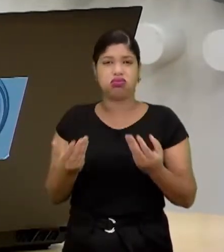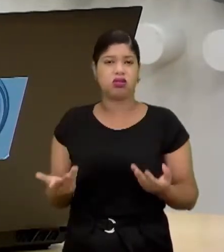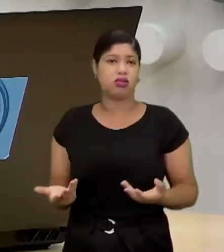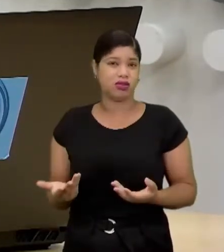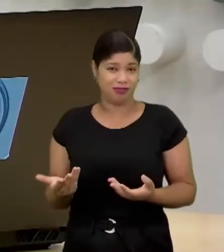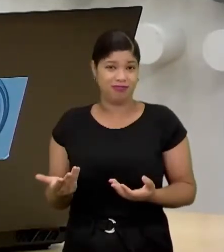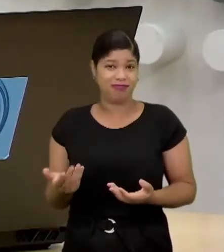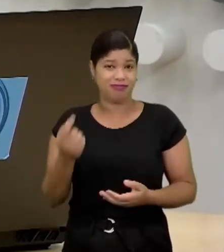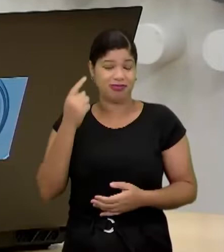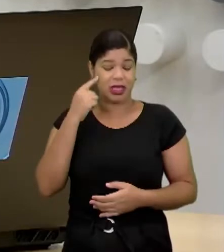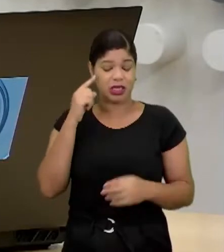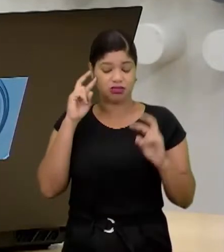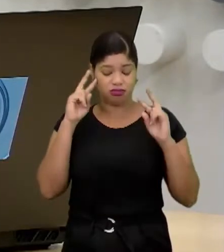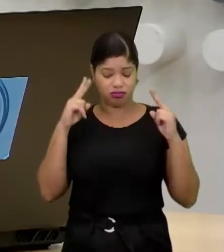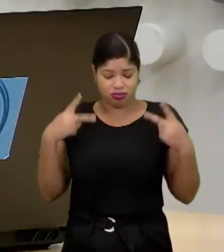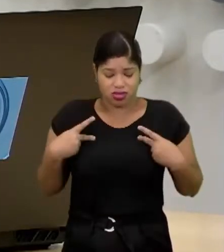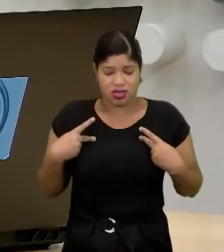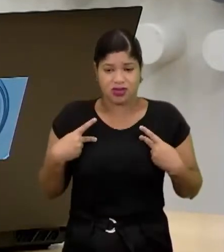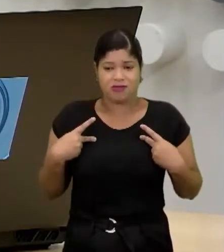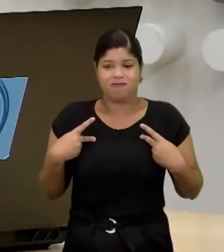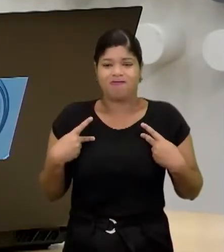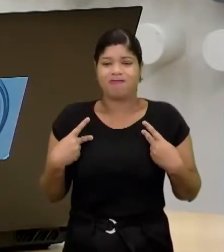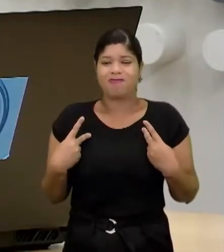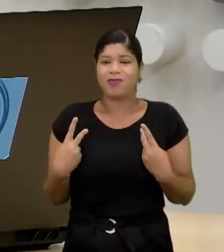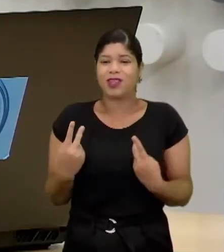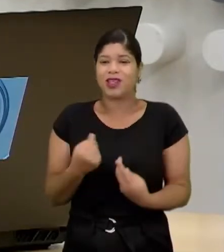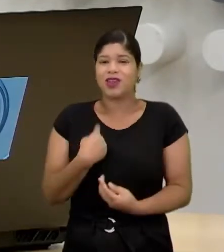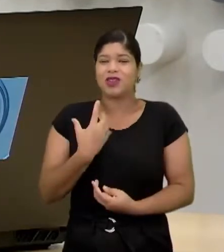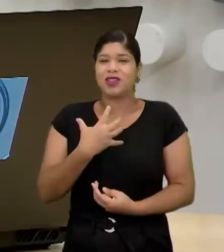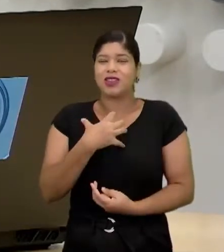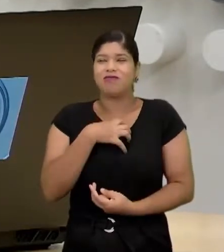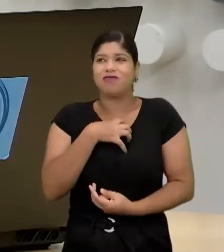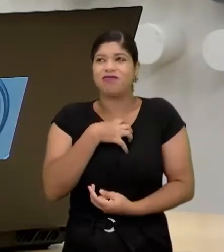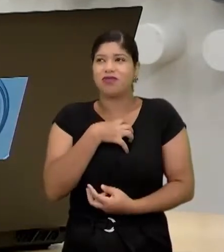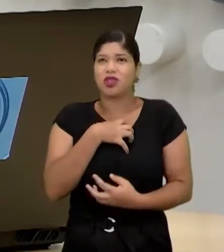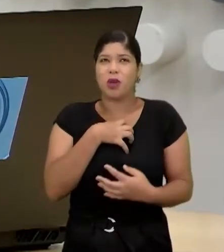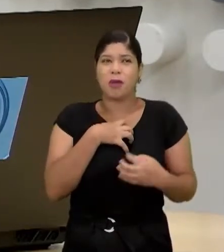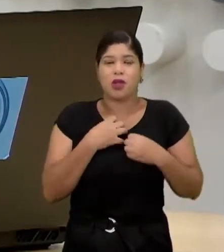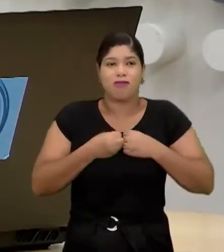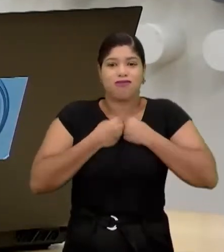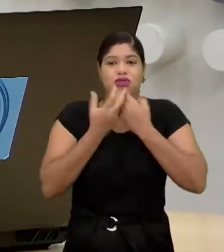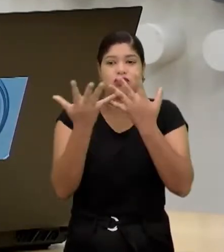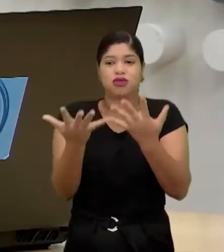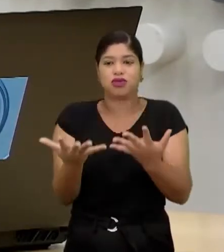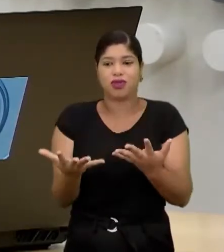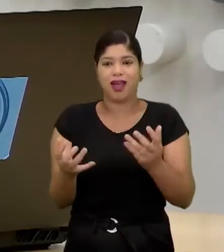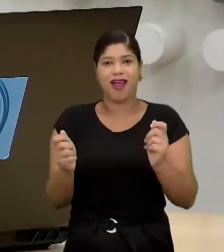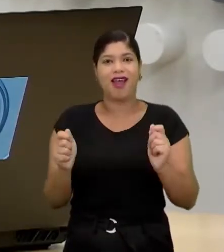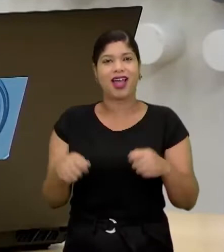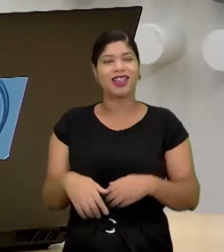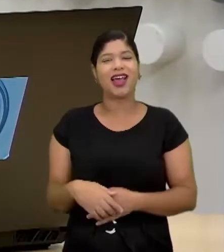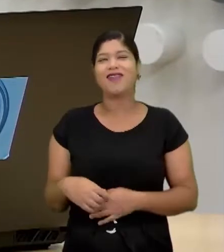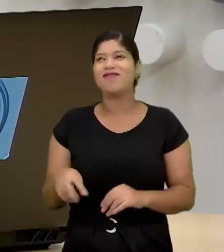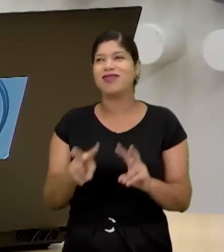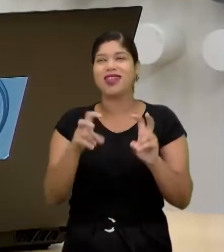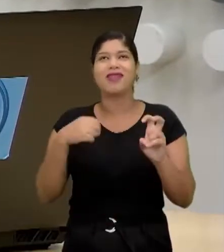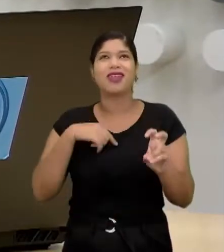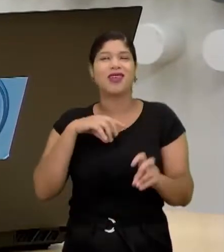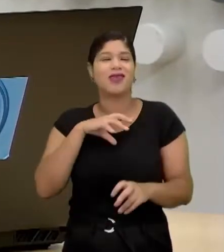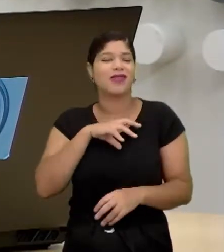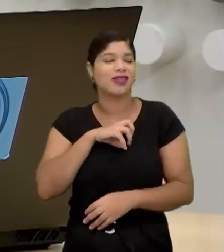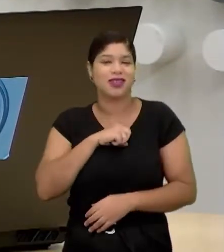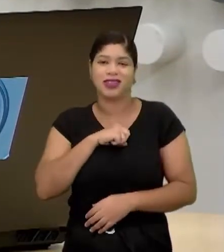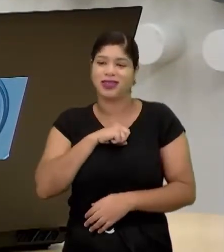sabe gente falar sobre natureza humana é um assunto que é apaixonante muitos ao longo da história da humanidade é isso se